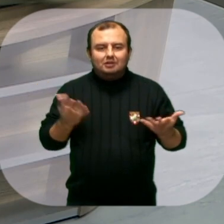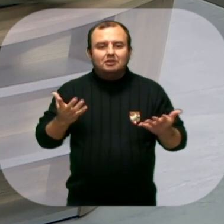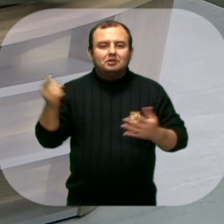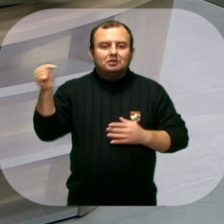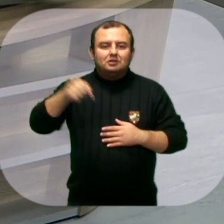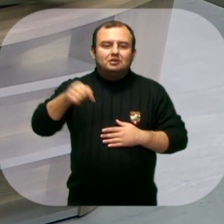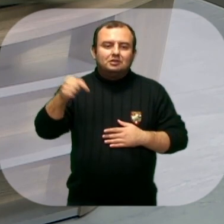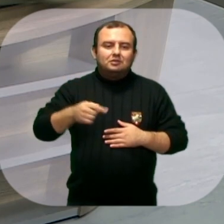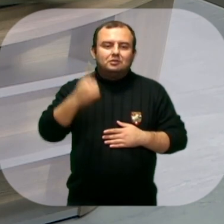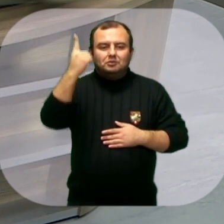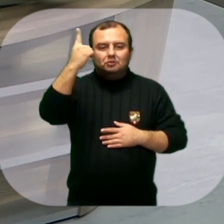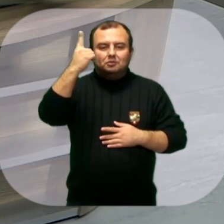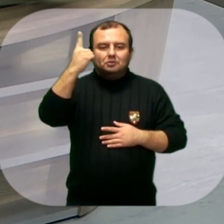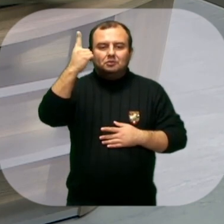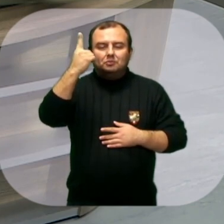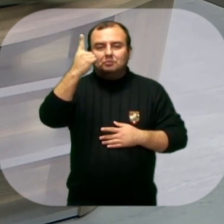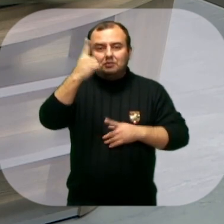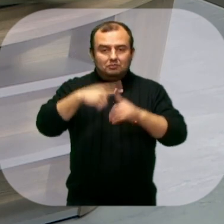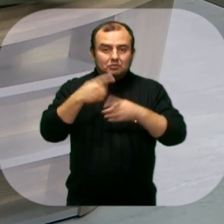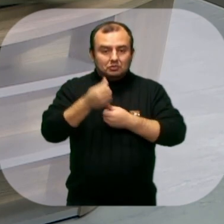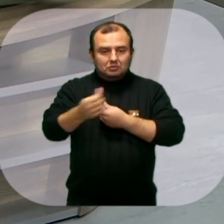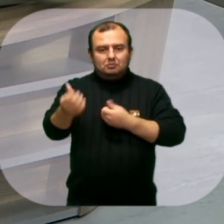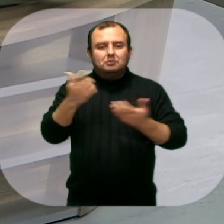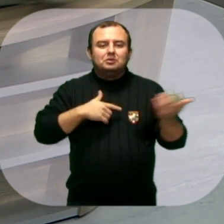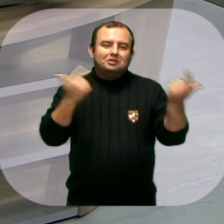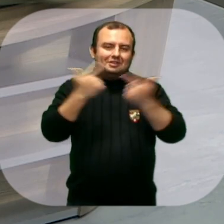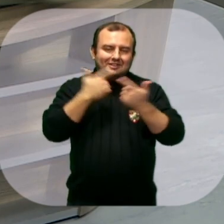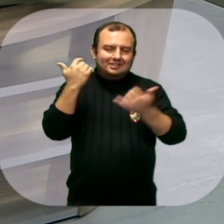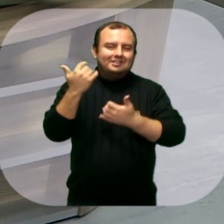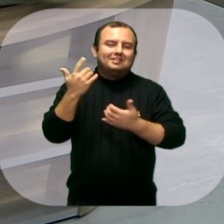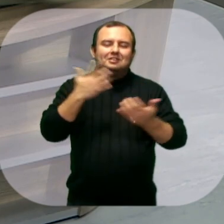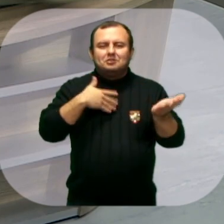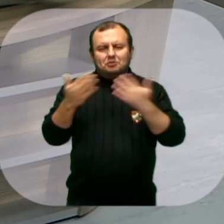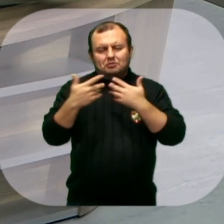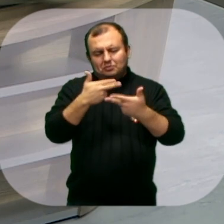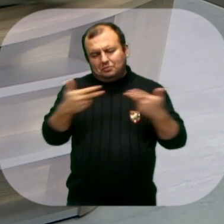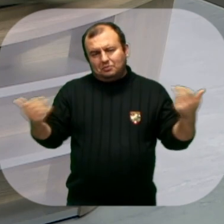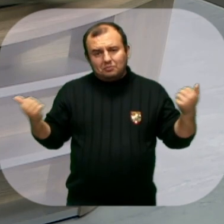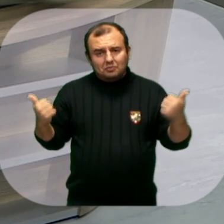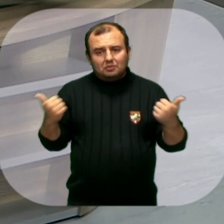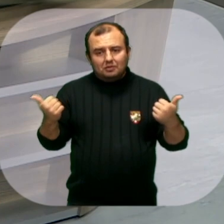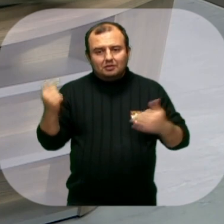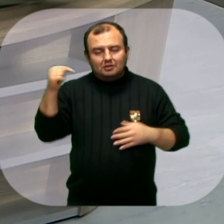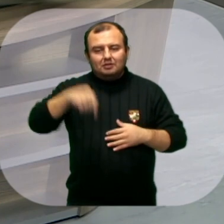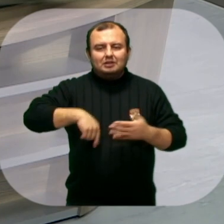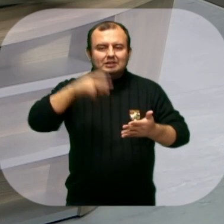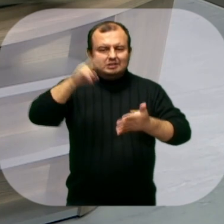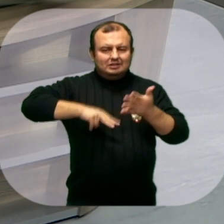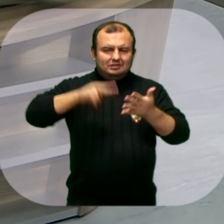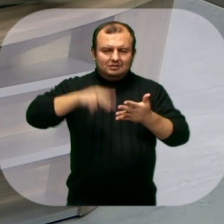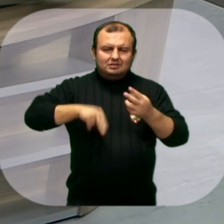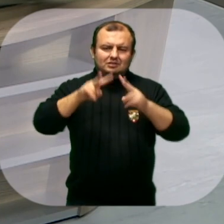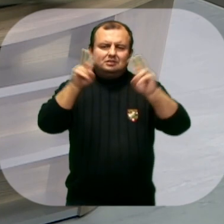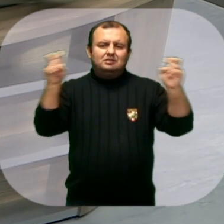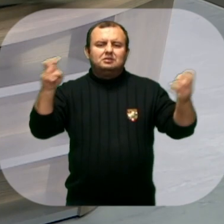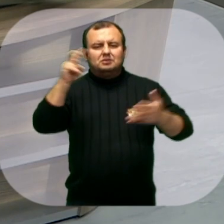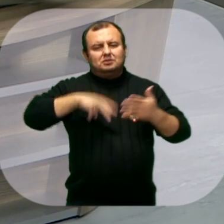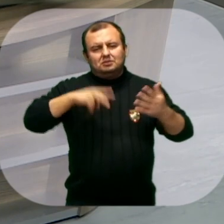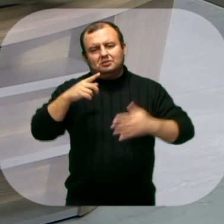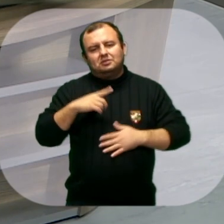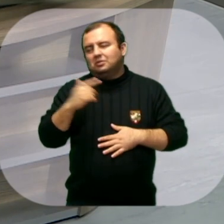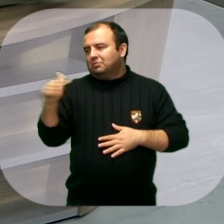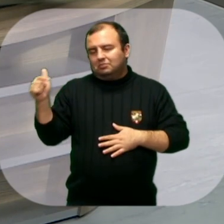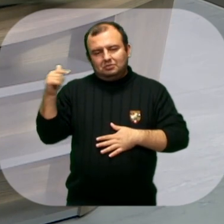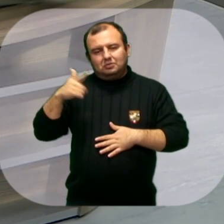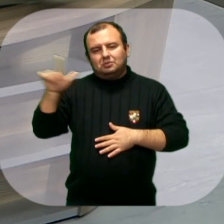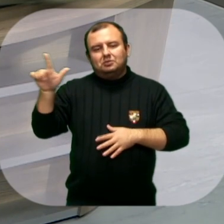você aqui pelo menos uma vez por semestre para a gente rir e falar das coisas boas. E falar sobre leitura. Tem assunto melhor do que leitura? Não tem,